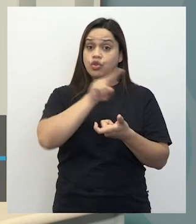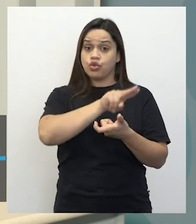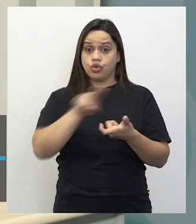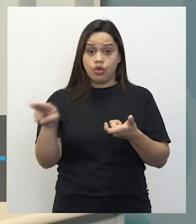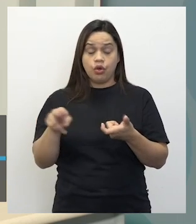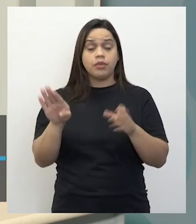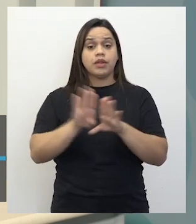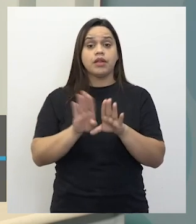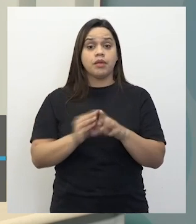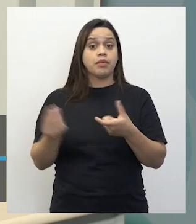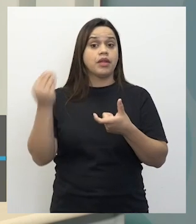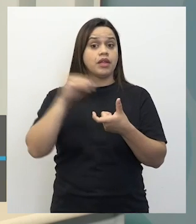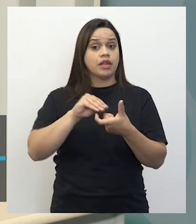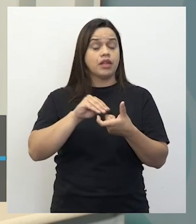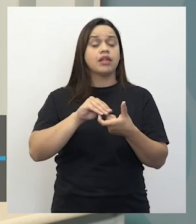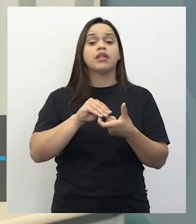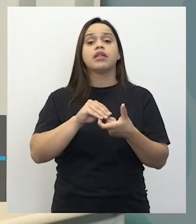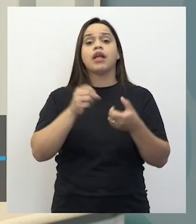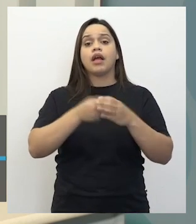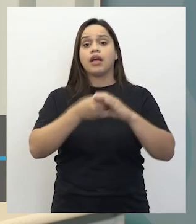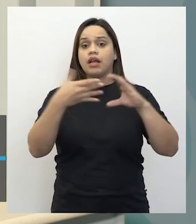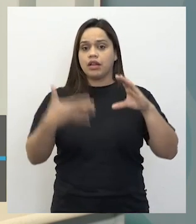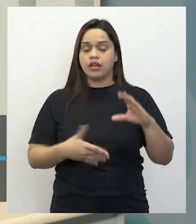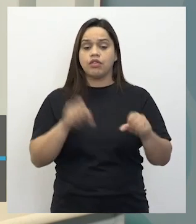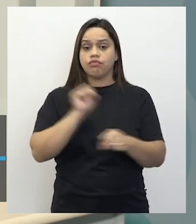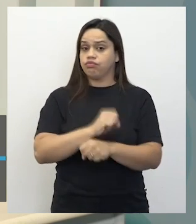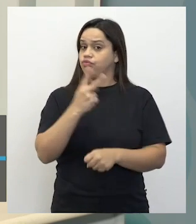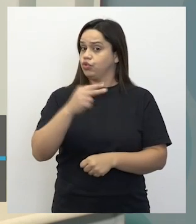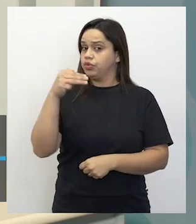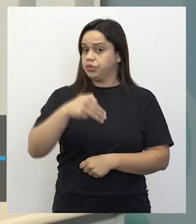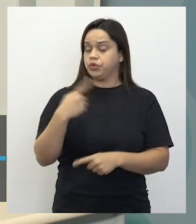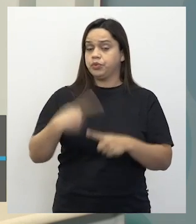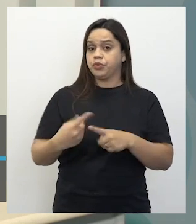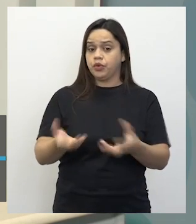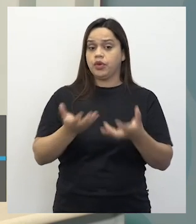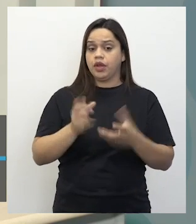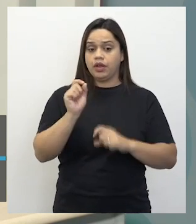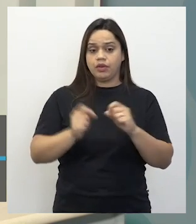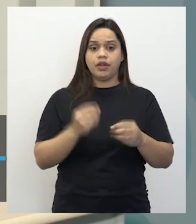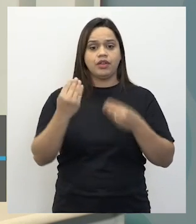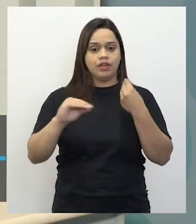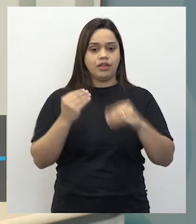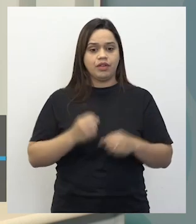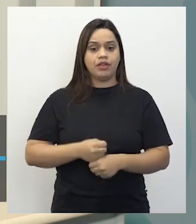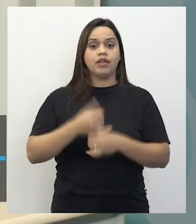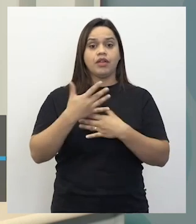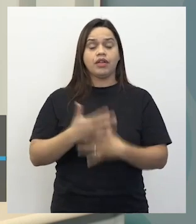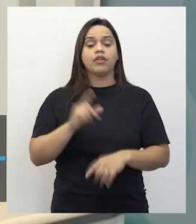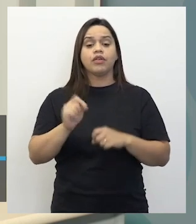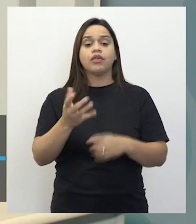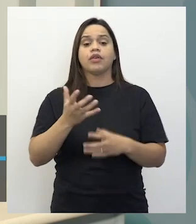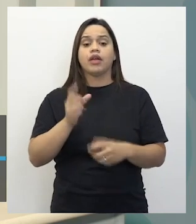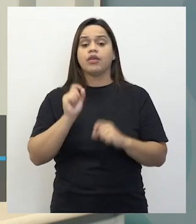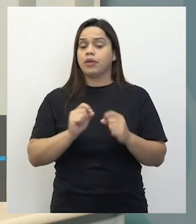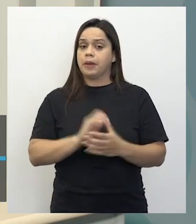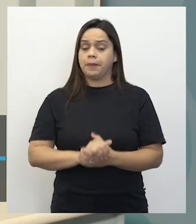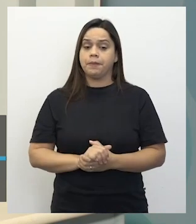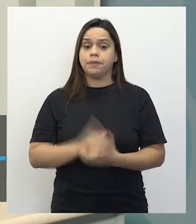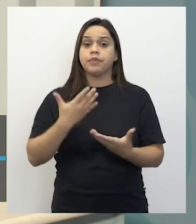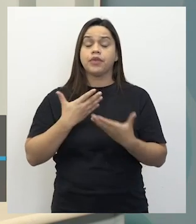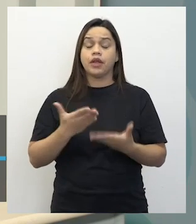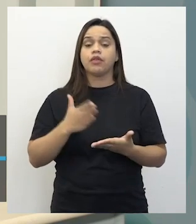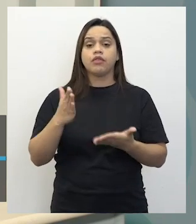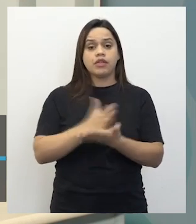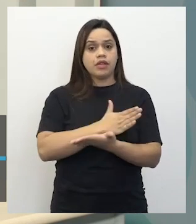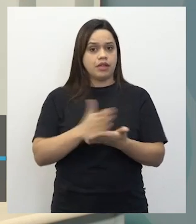que caracterizam? Eu vou dar 2 minutinhos, porque o que eu quero? Eles já estão colocando para mim, eu já estou vendo alguns. Mas, separa para Pro